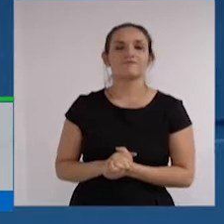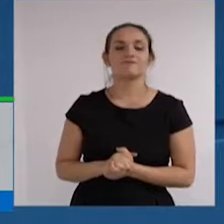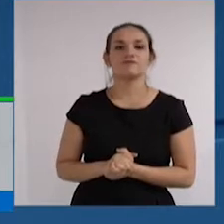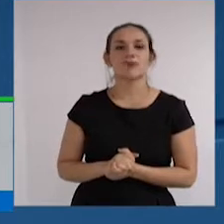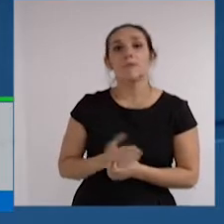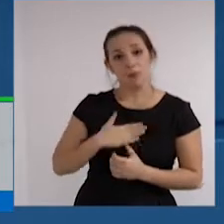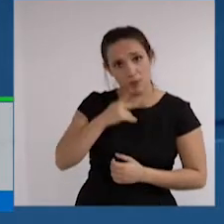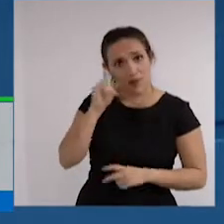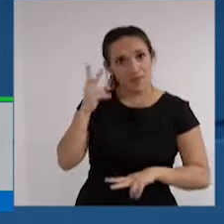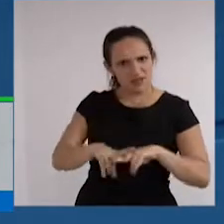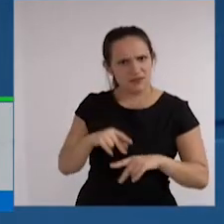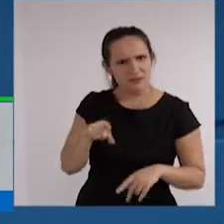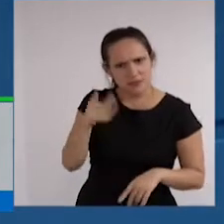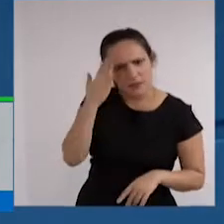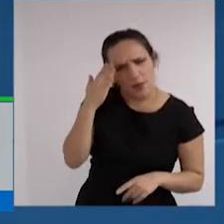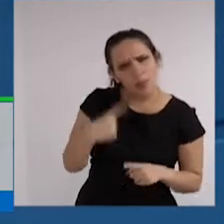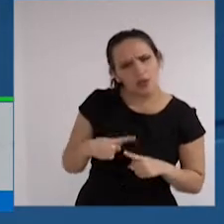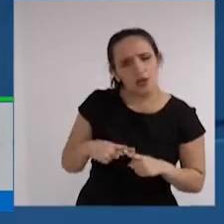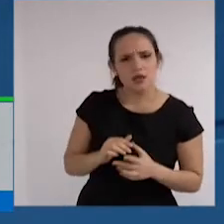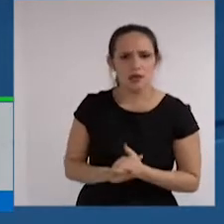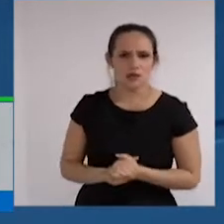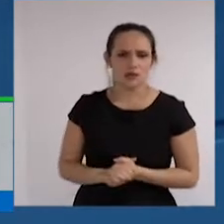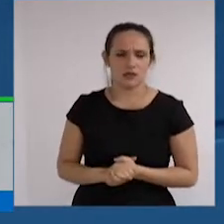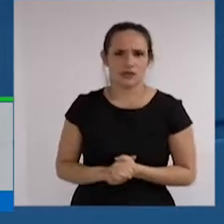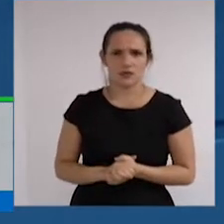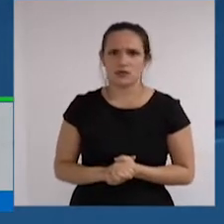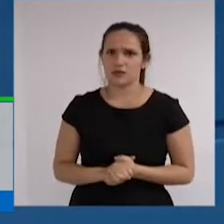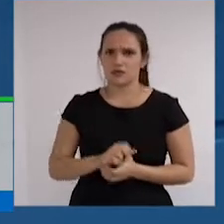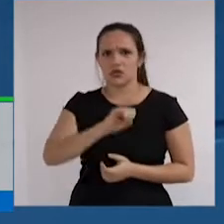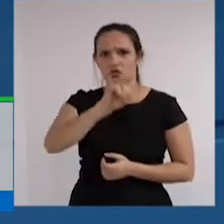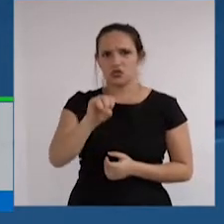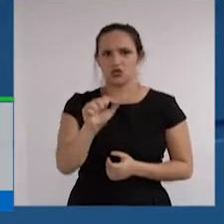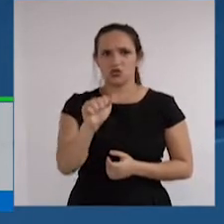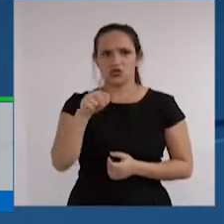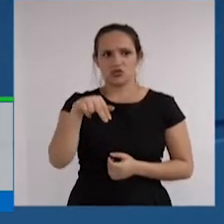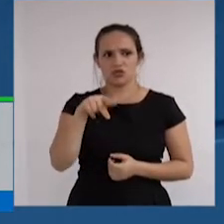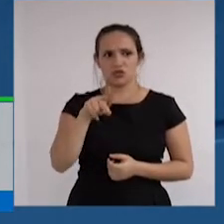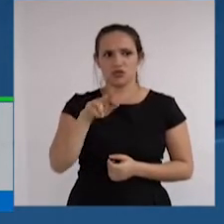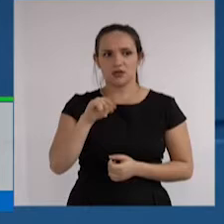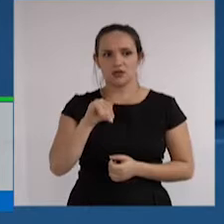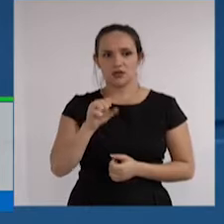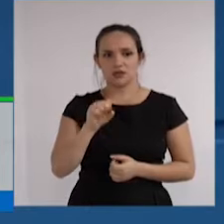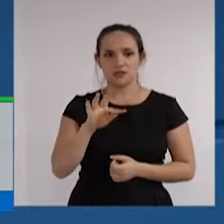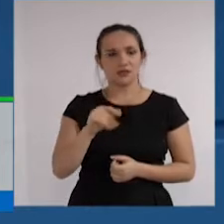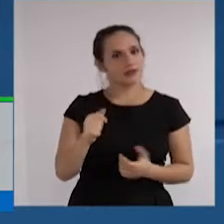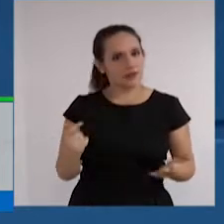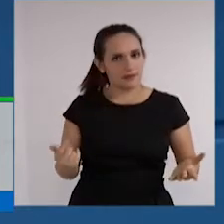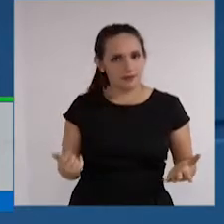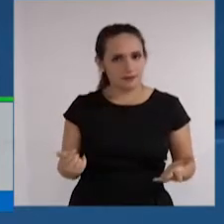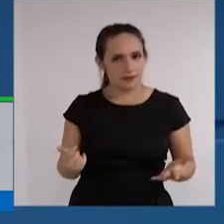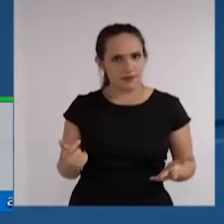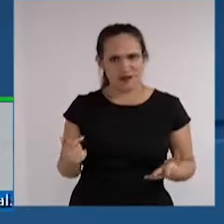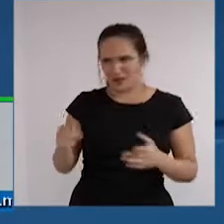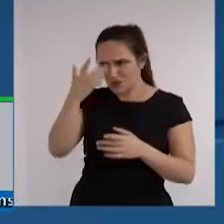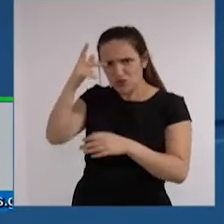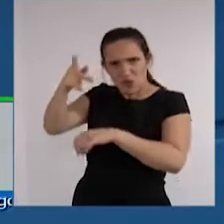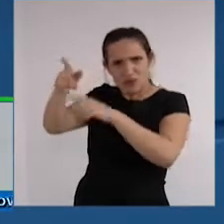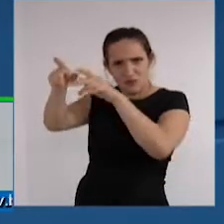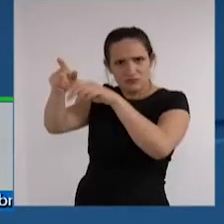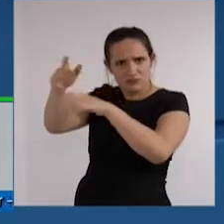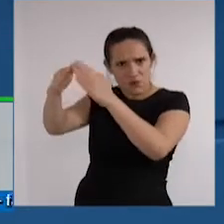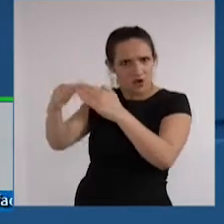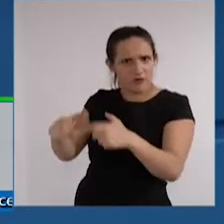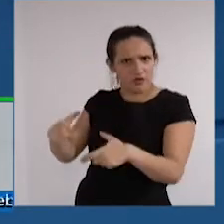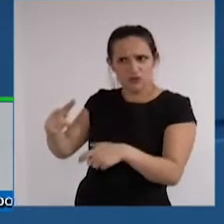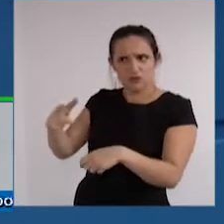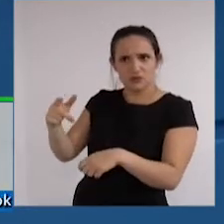janguistas. Não houve ditadura militar? Houve o quê, então? Essa pessoa morava no Japão? Na Itália? Onde ele